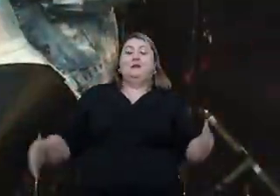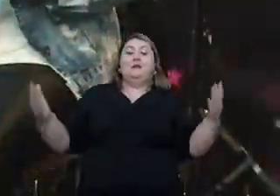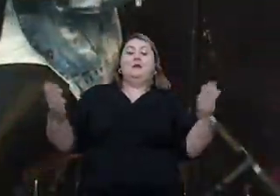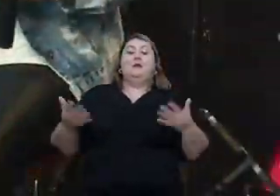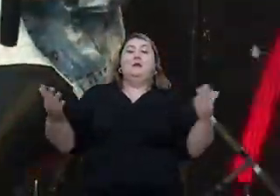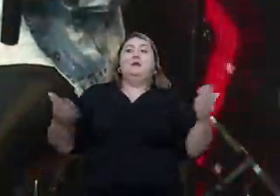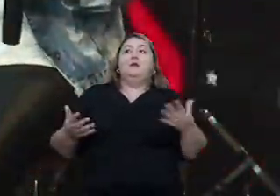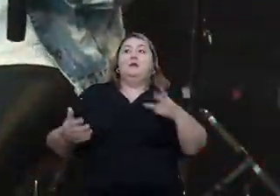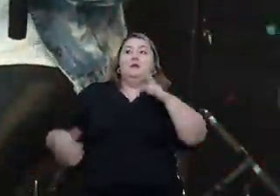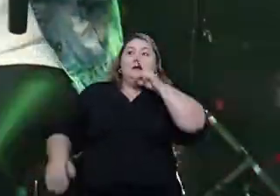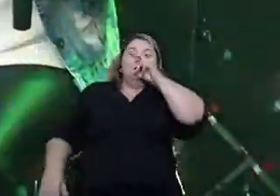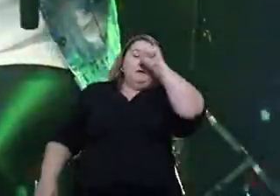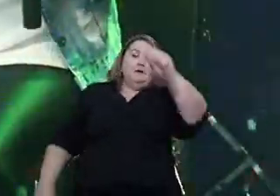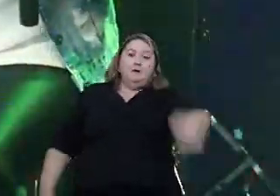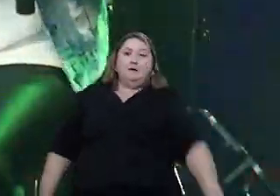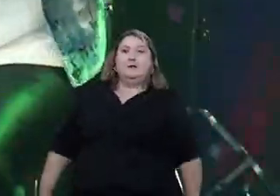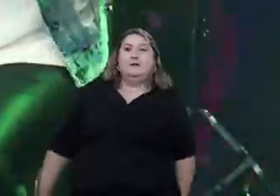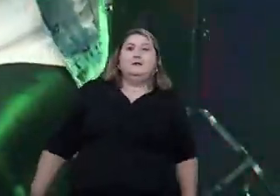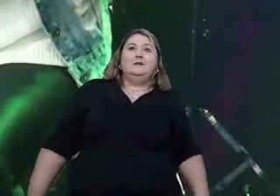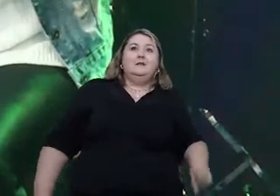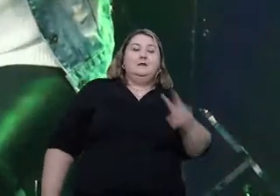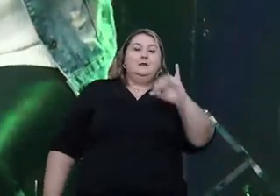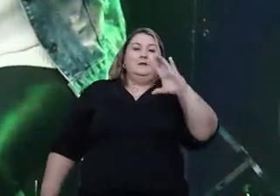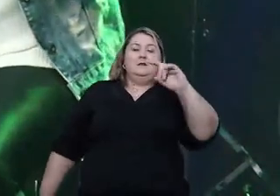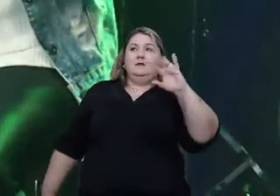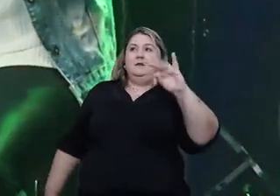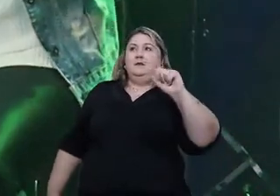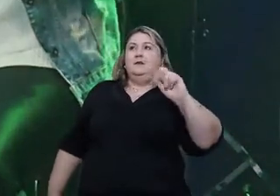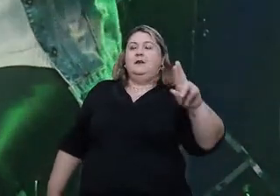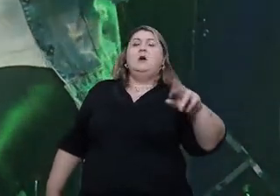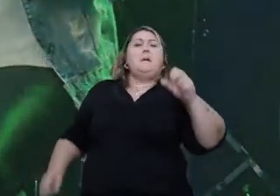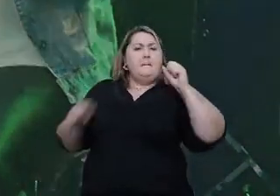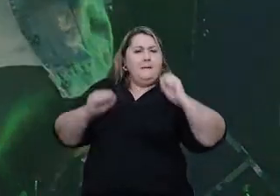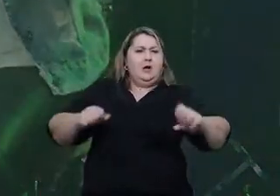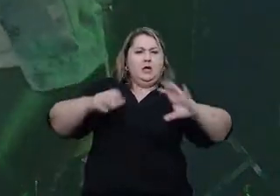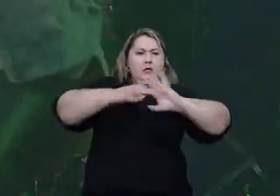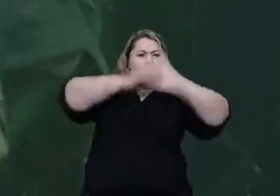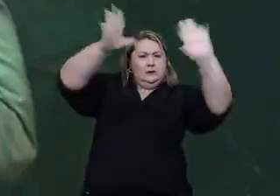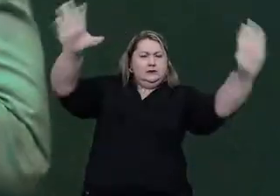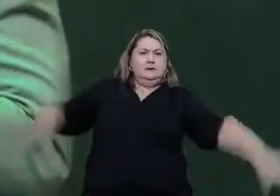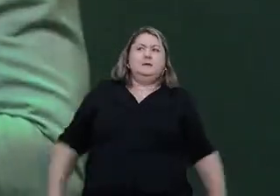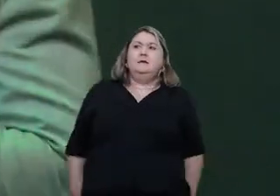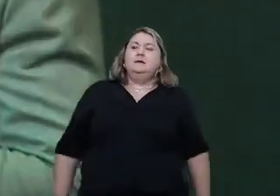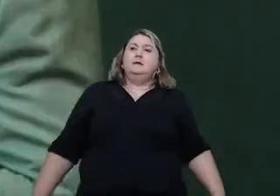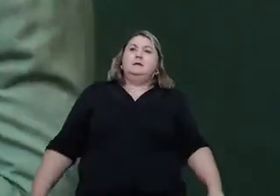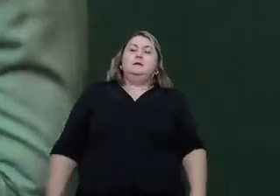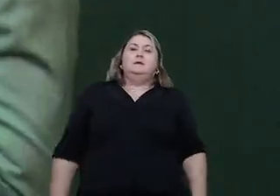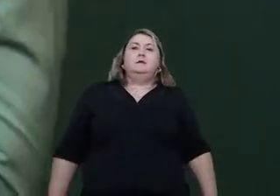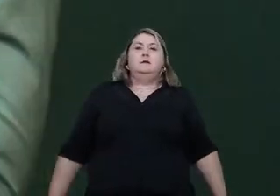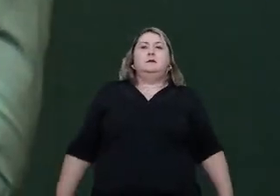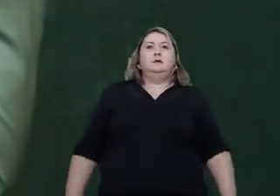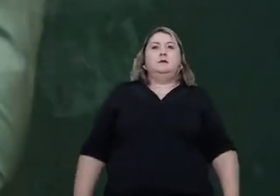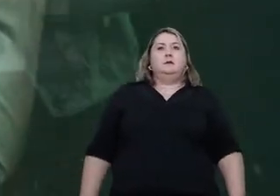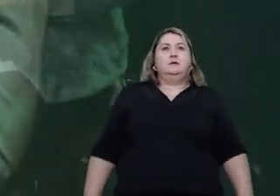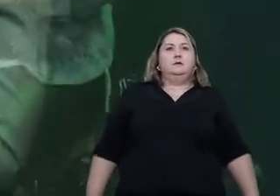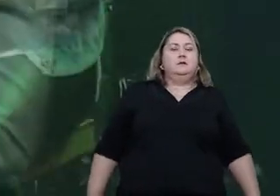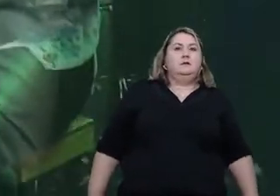Agora é ritmo forte, é uma atrás da outra, Vitor e Malu conosco, pode mandar. Bora, vai.